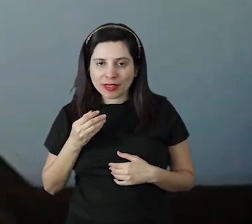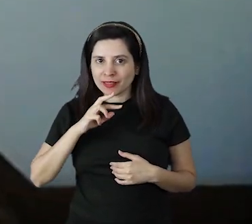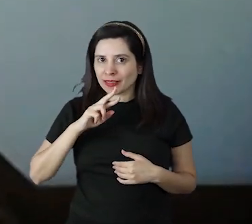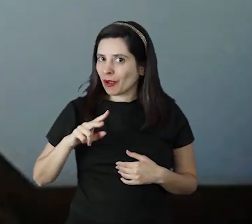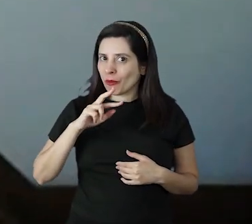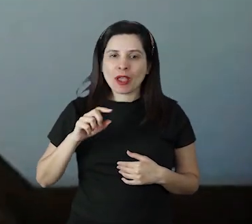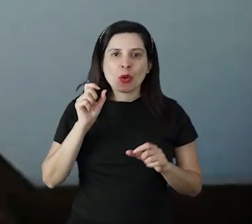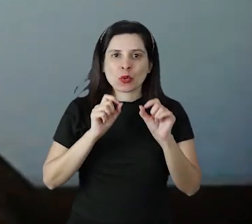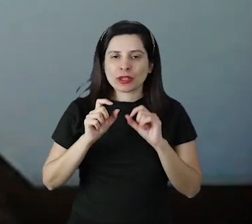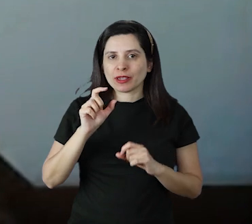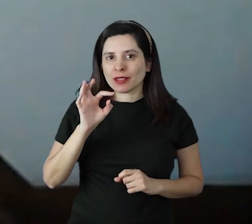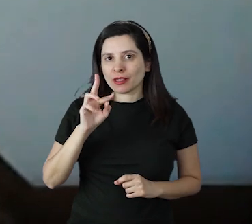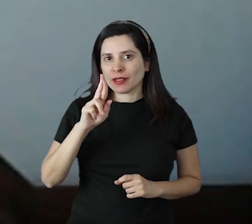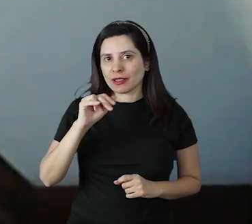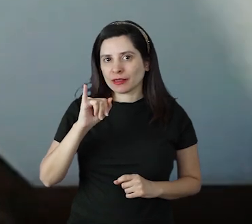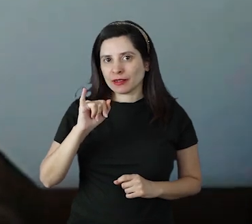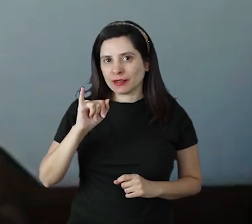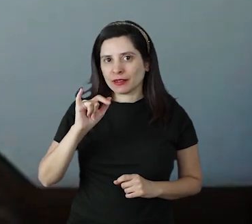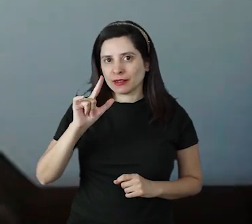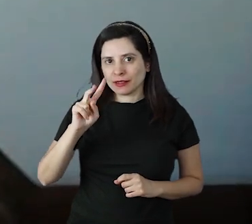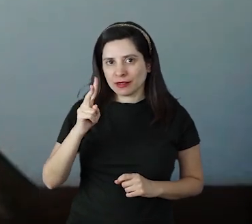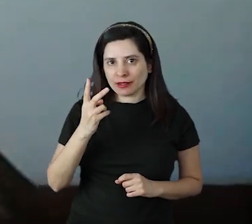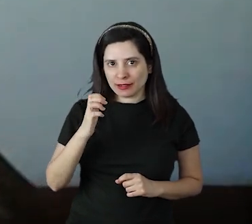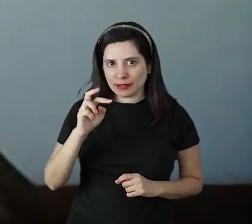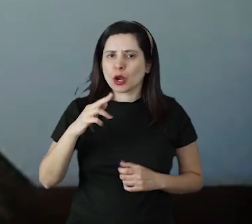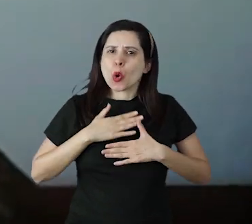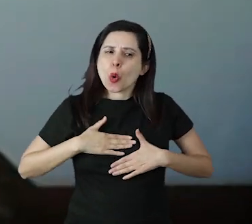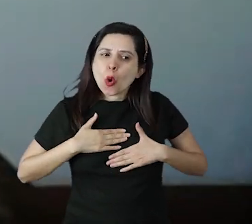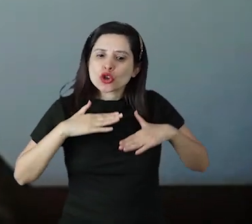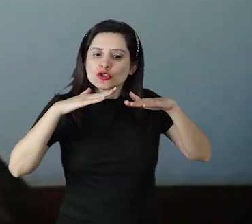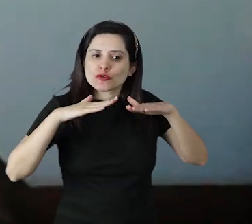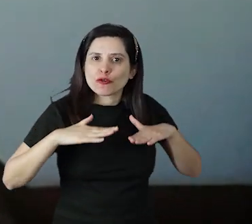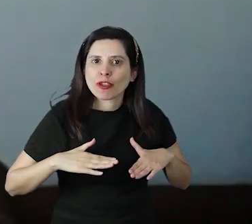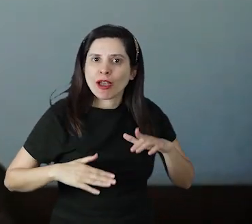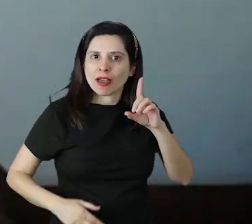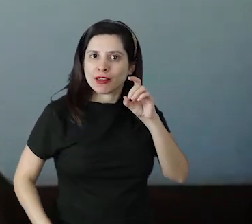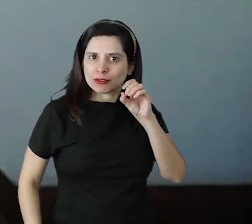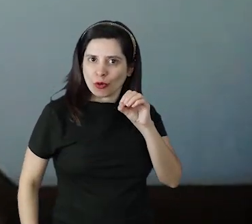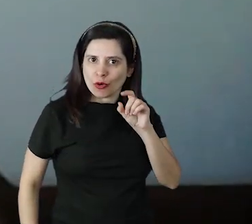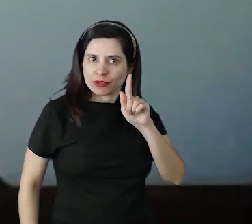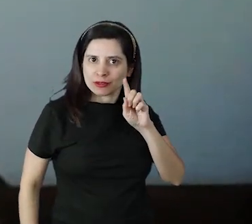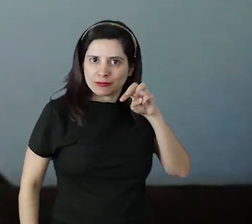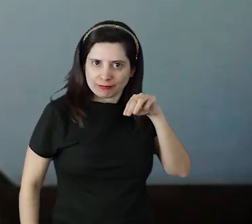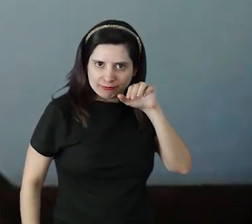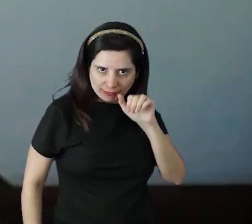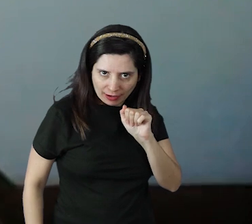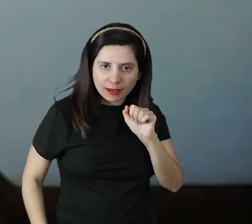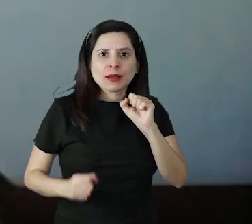thriller, porque eu também, tampouco, eu gosto de ficar no dogma. Então, acho que a gente pode usar coisas